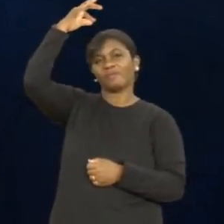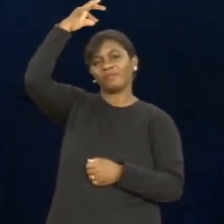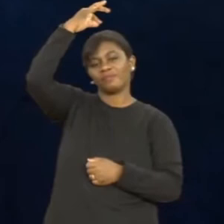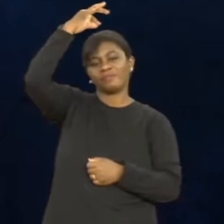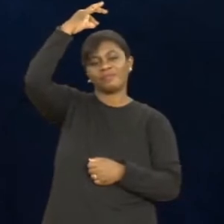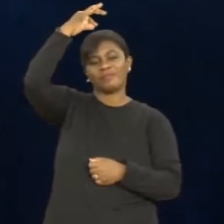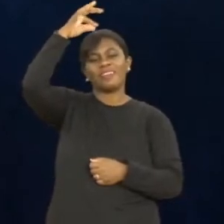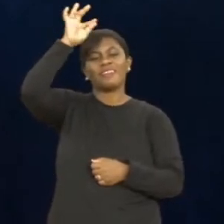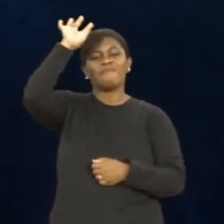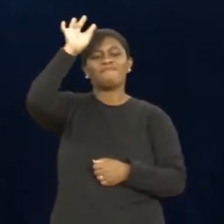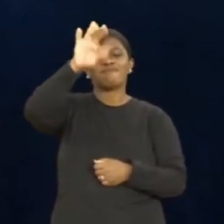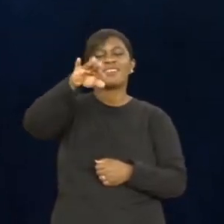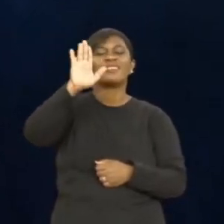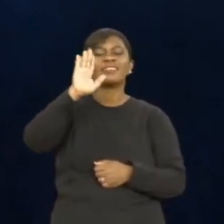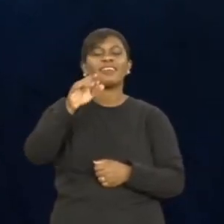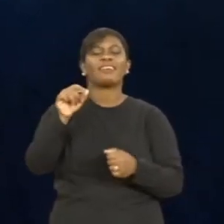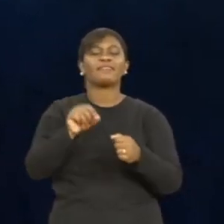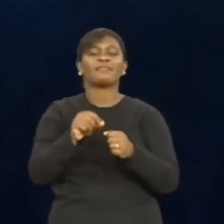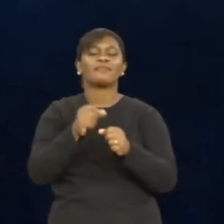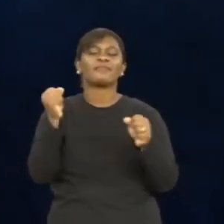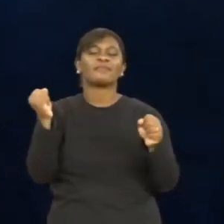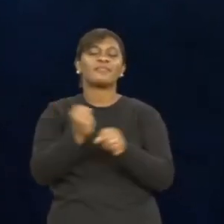já está fazendo a obra.